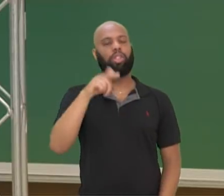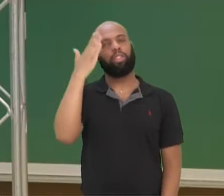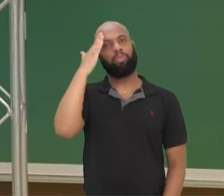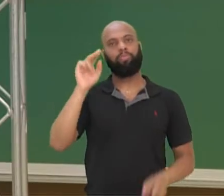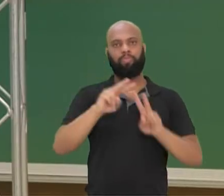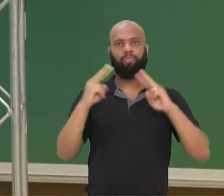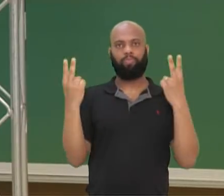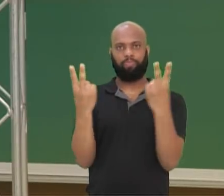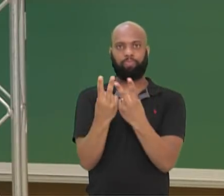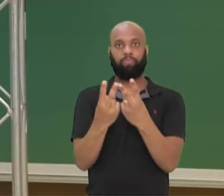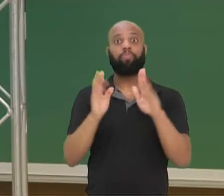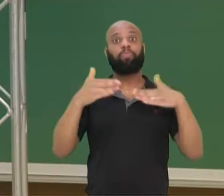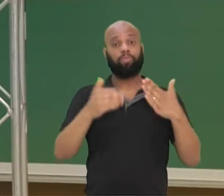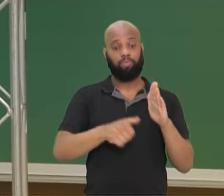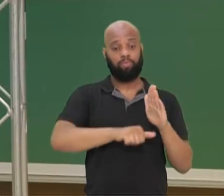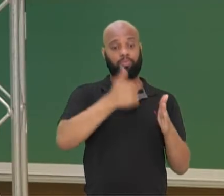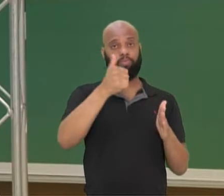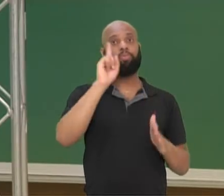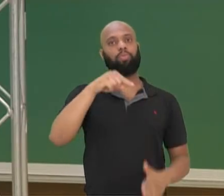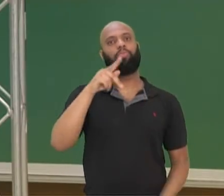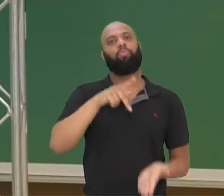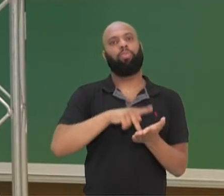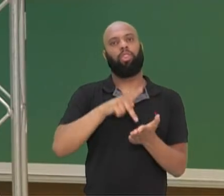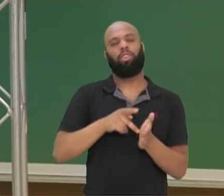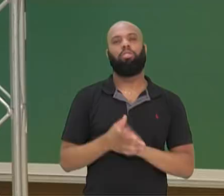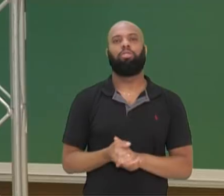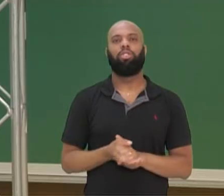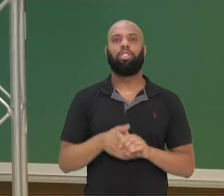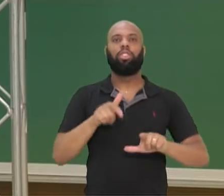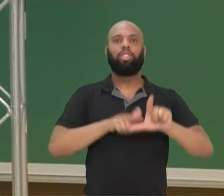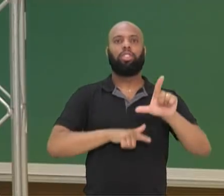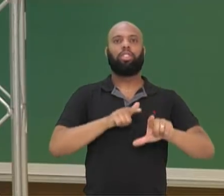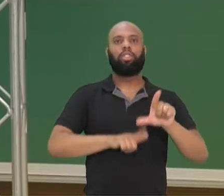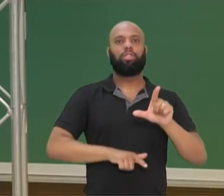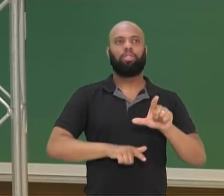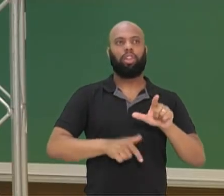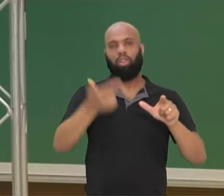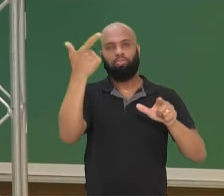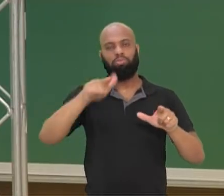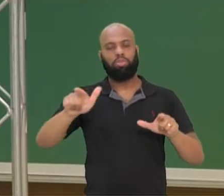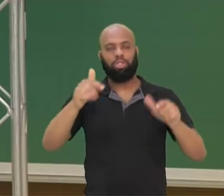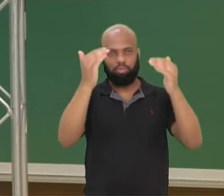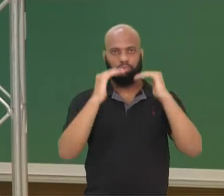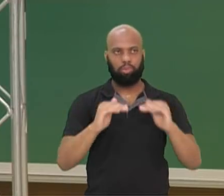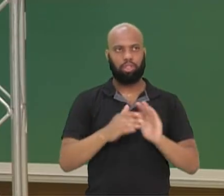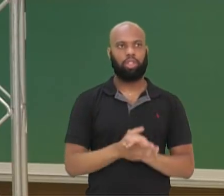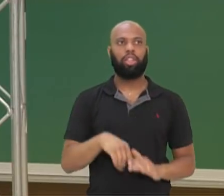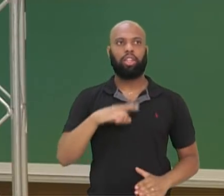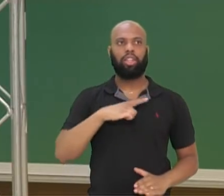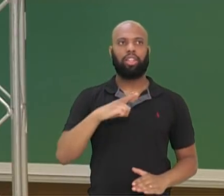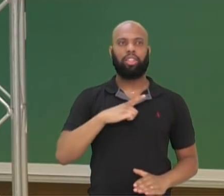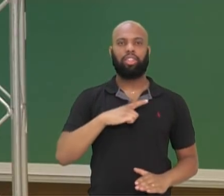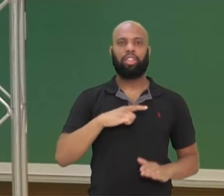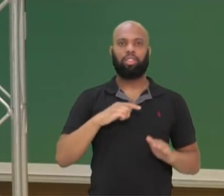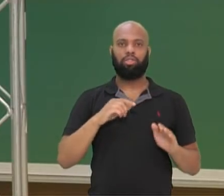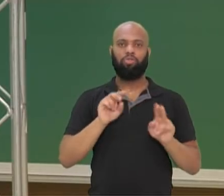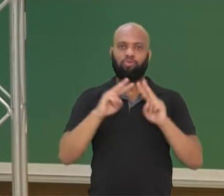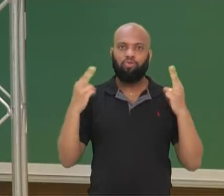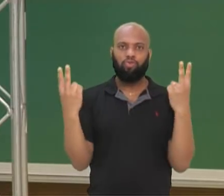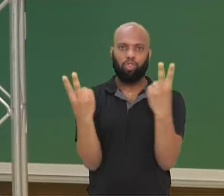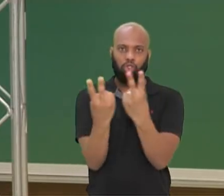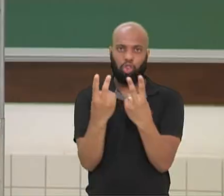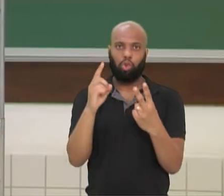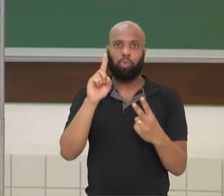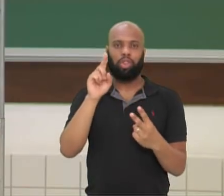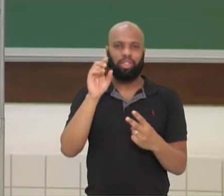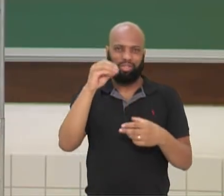primeira é verdadeira, tá? A segunda questão aqui: os cubinhos de volume conhecido são as unidades